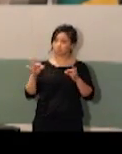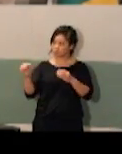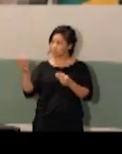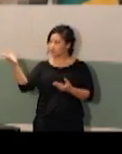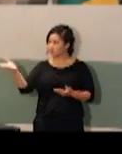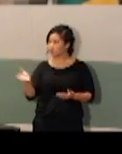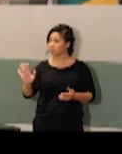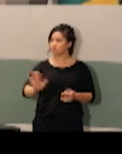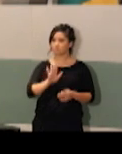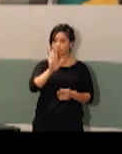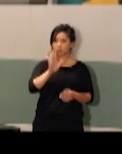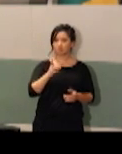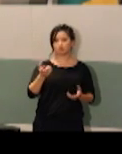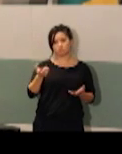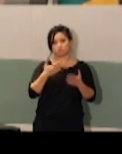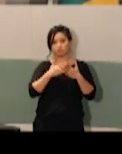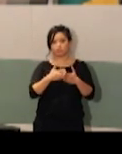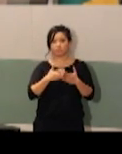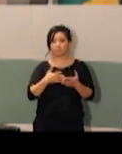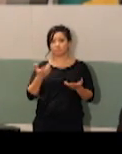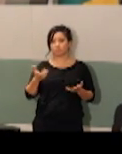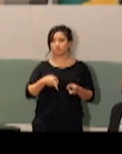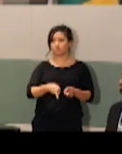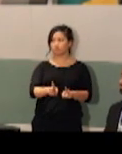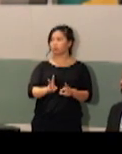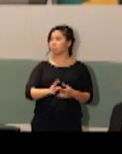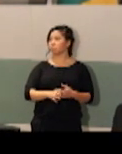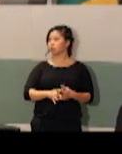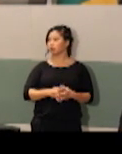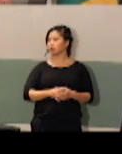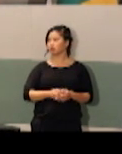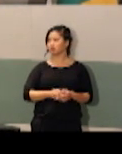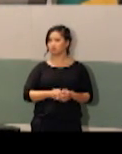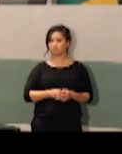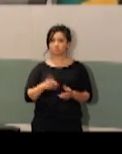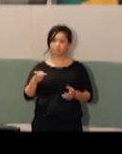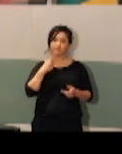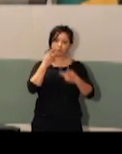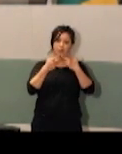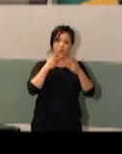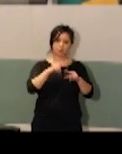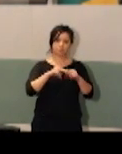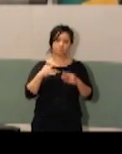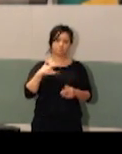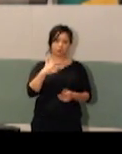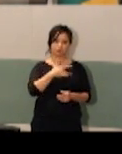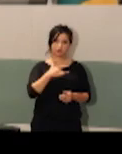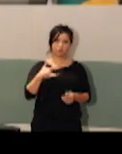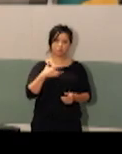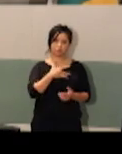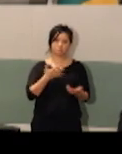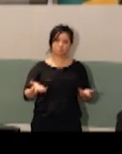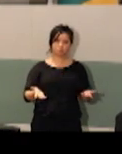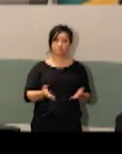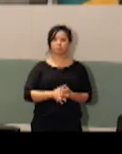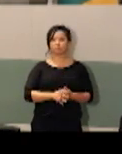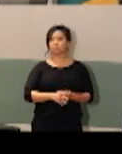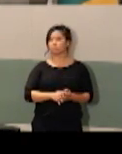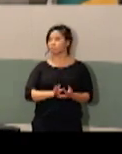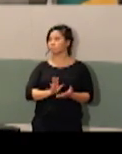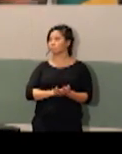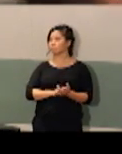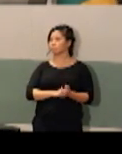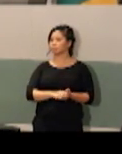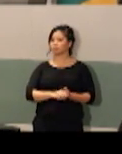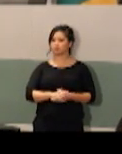candidatos, mediadora, por gentileza, proceda no sorteio de resposta e das ordens de comentários. Ok.